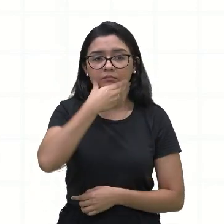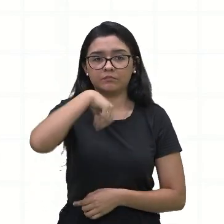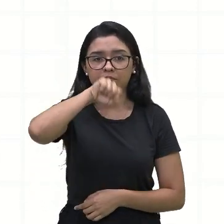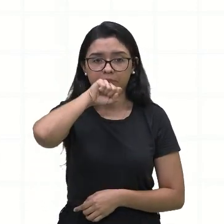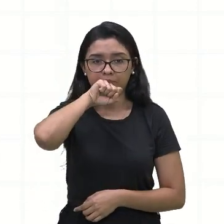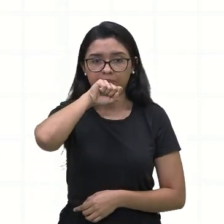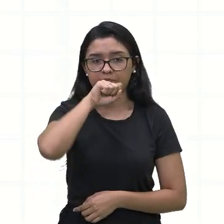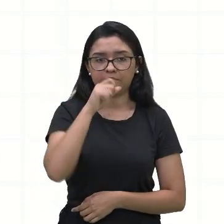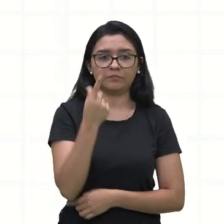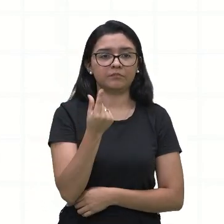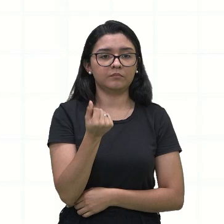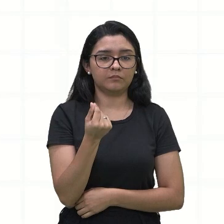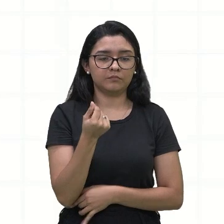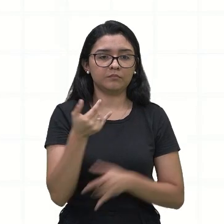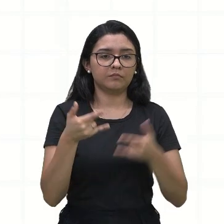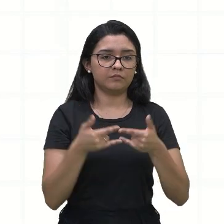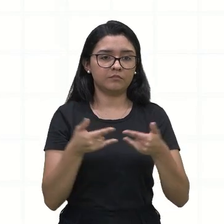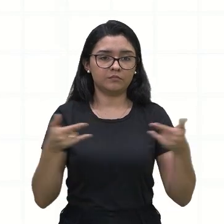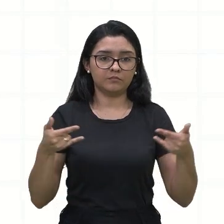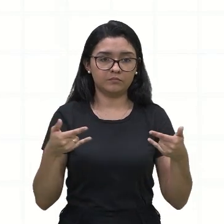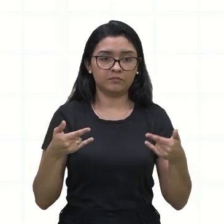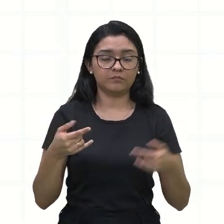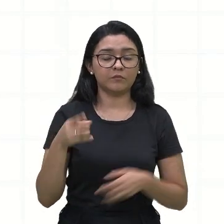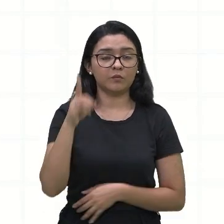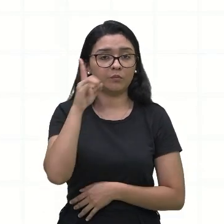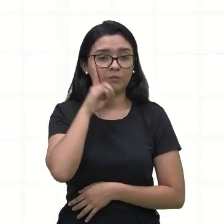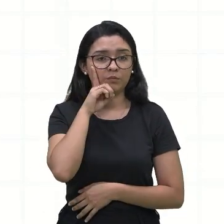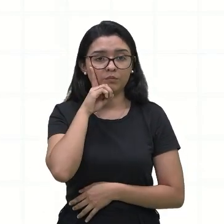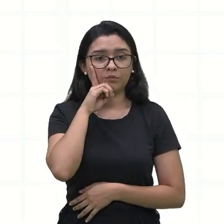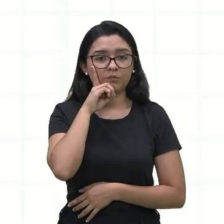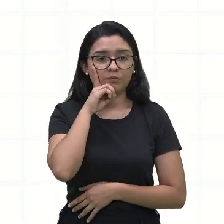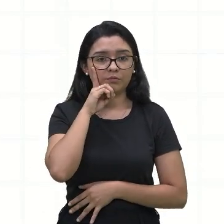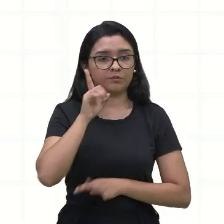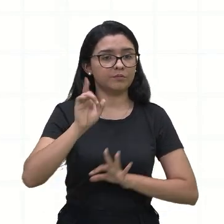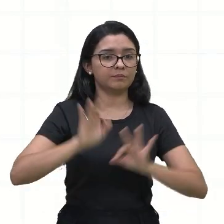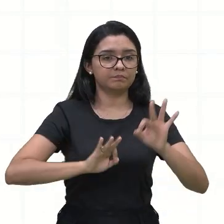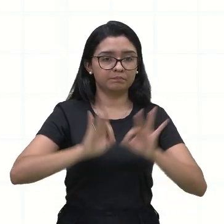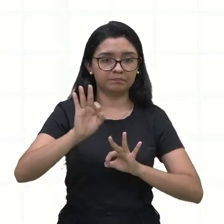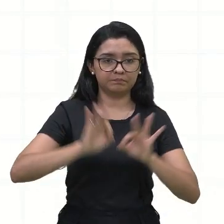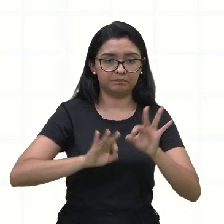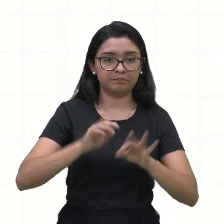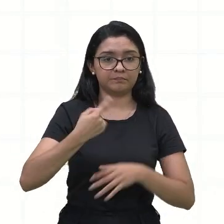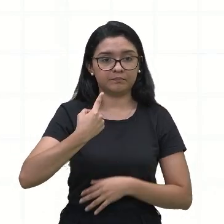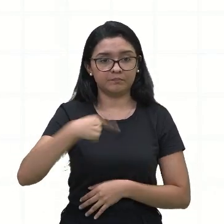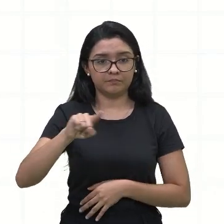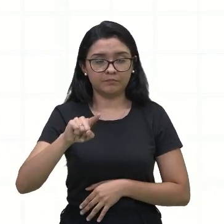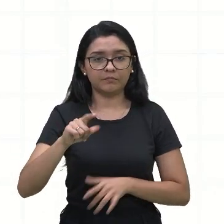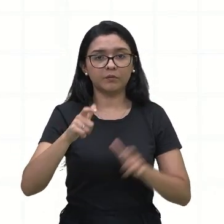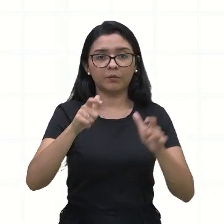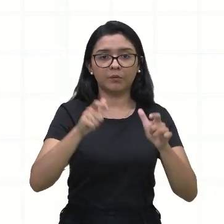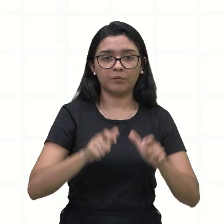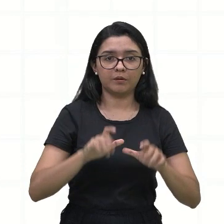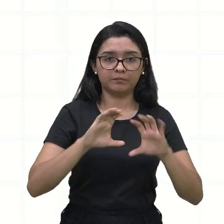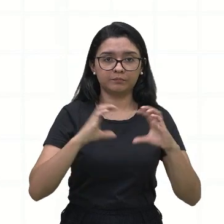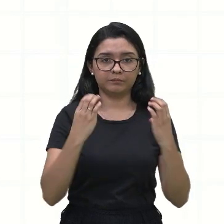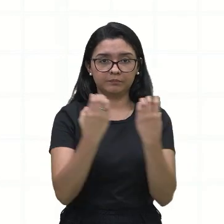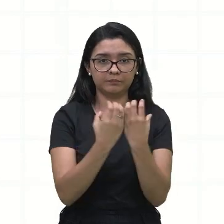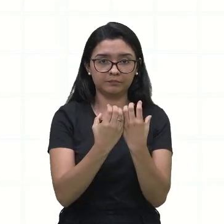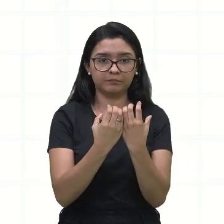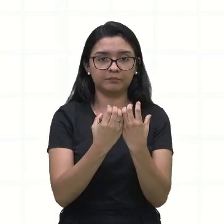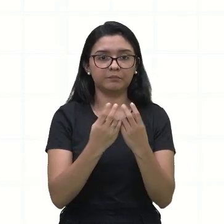dinheiro, o ingresso, o dia, a preparação, a ida, o estádio. Notaram aí